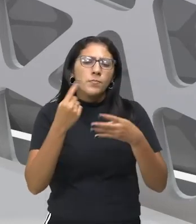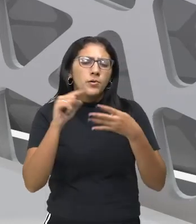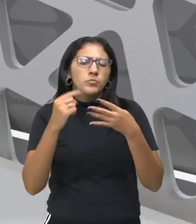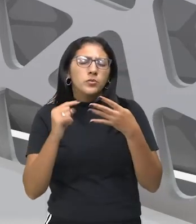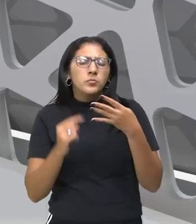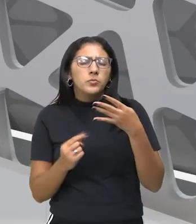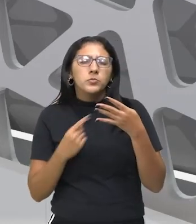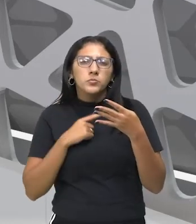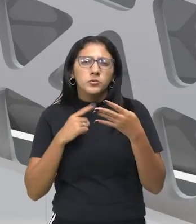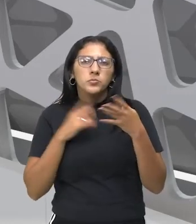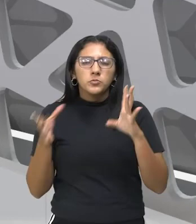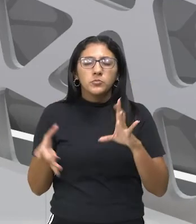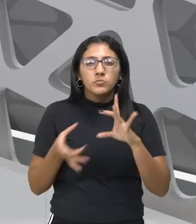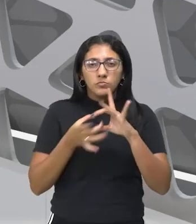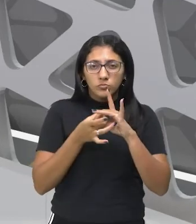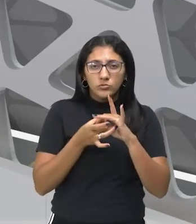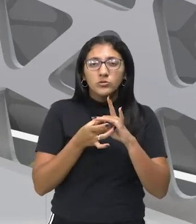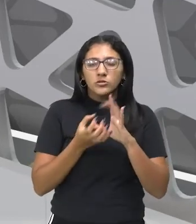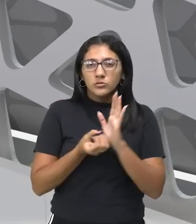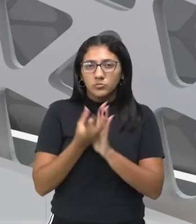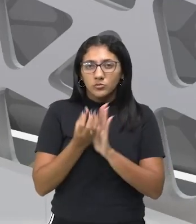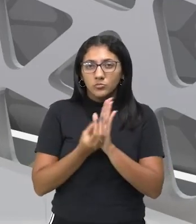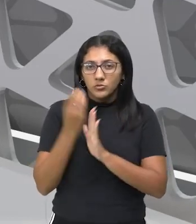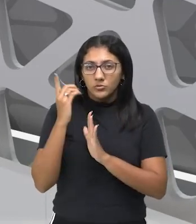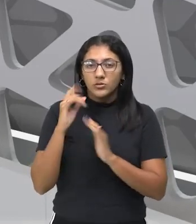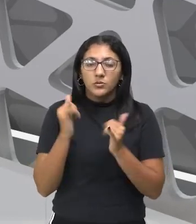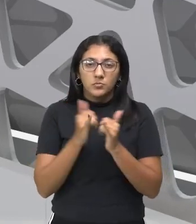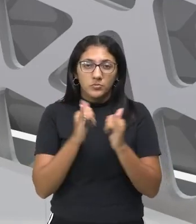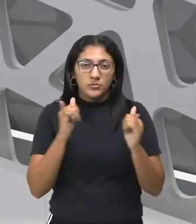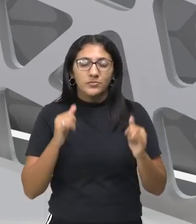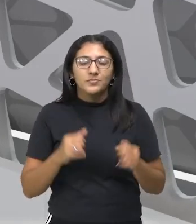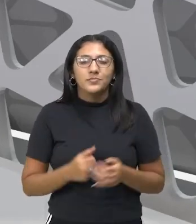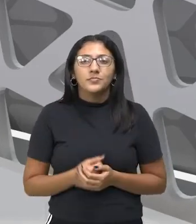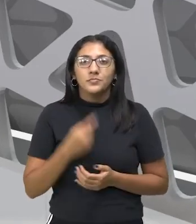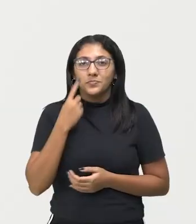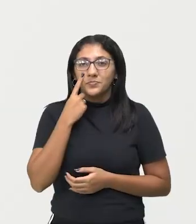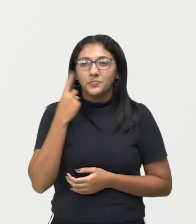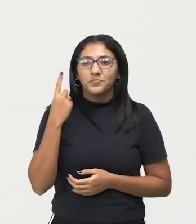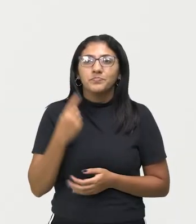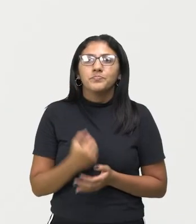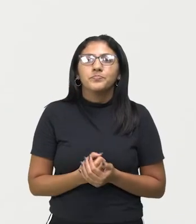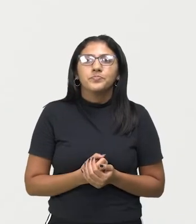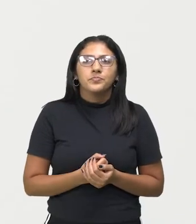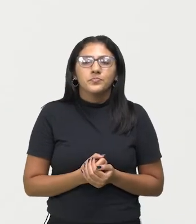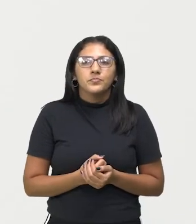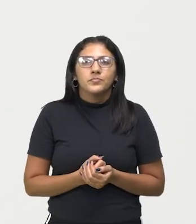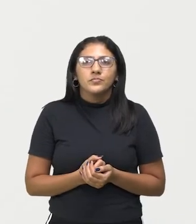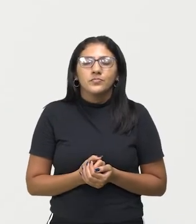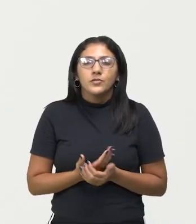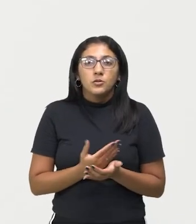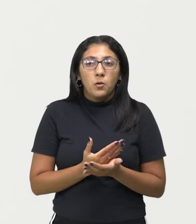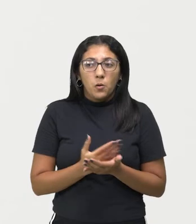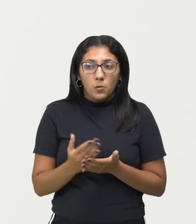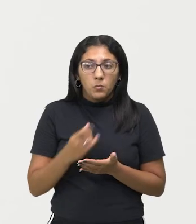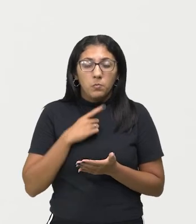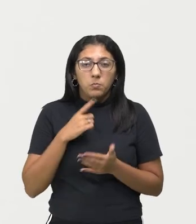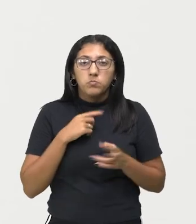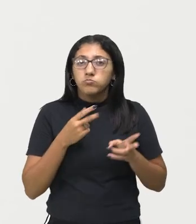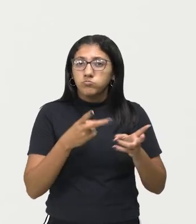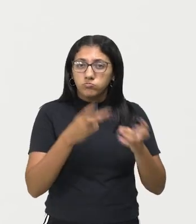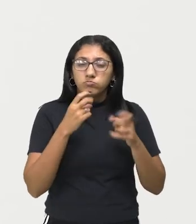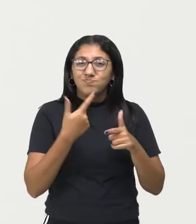que vieram a partir da criação da usina hidrelétrica de Balbina. Olha só, começando, então, que ela é considerada uma